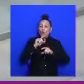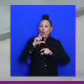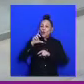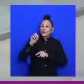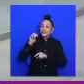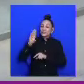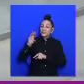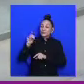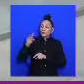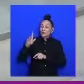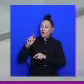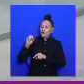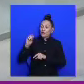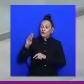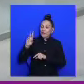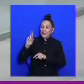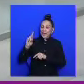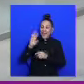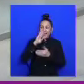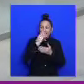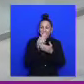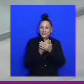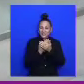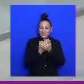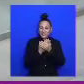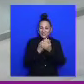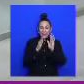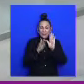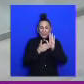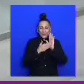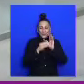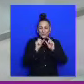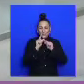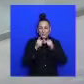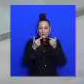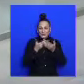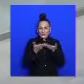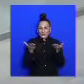loterias.caixa.gov.br. Acredite, aposte e boa sorte.